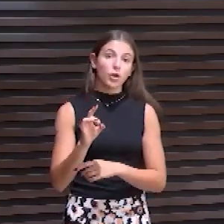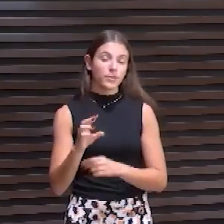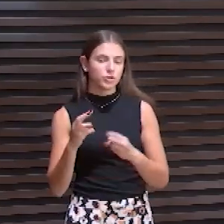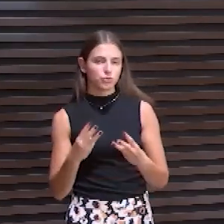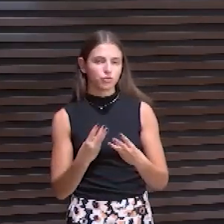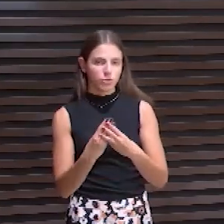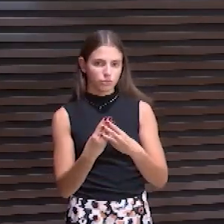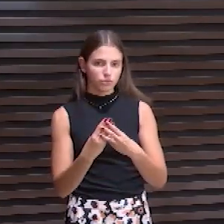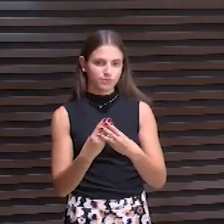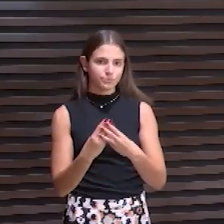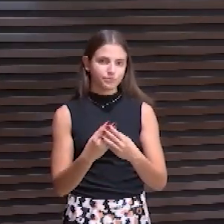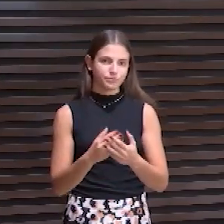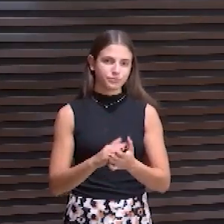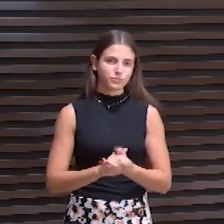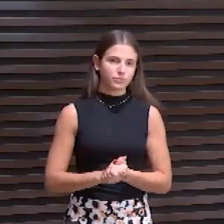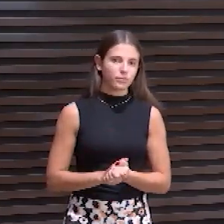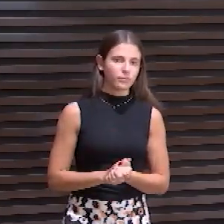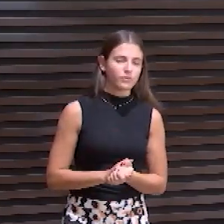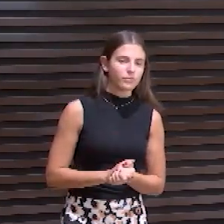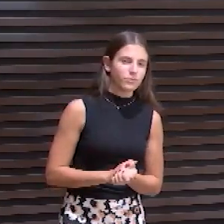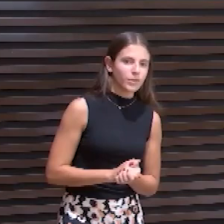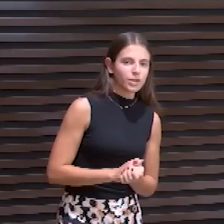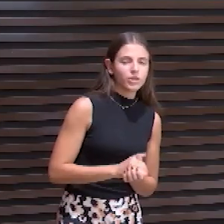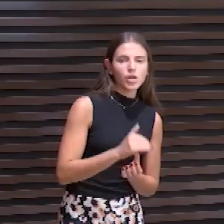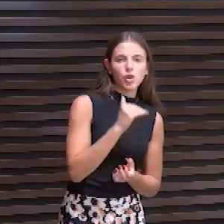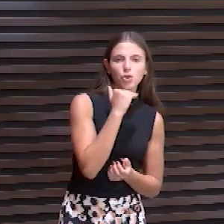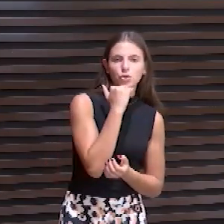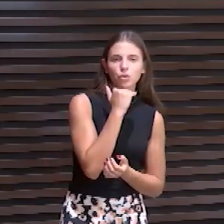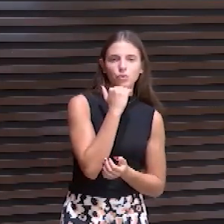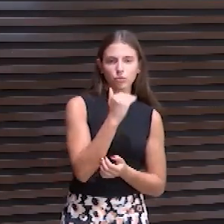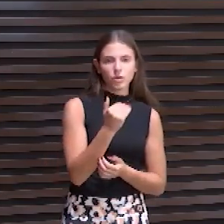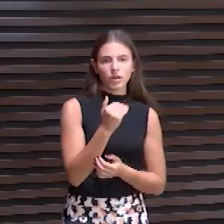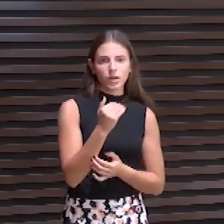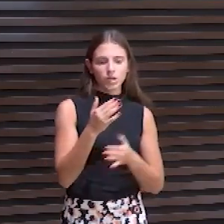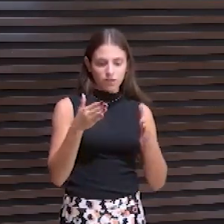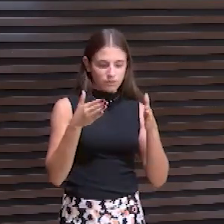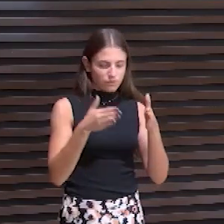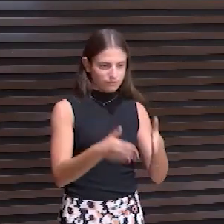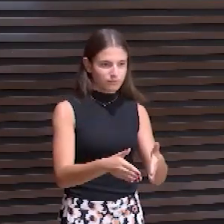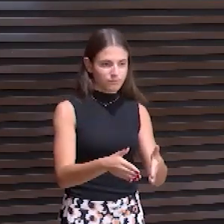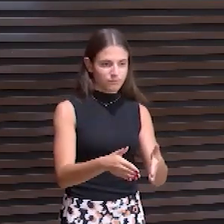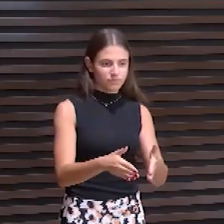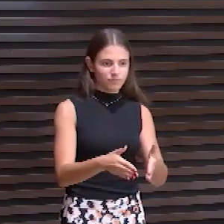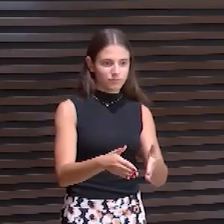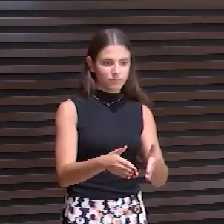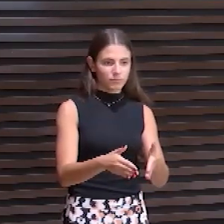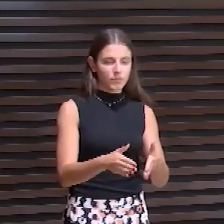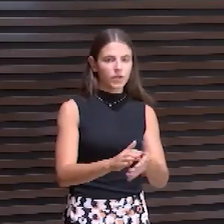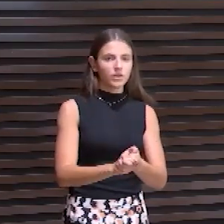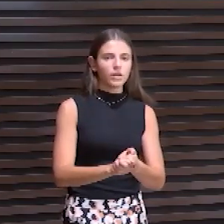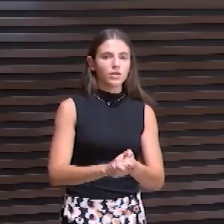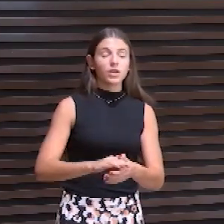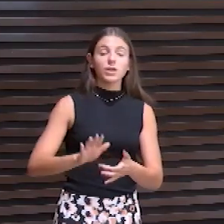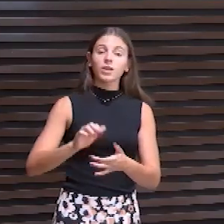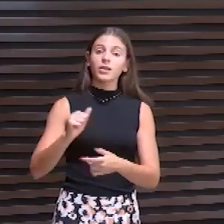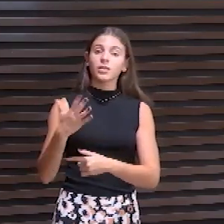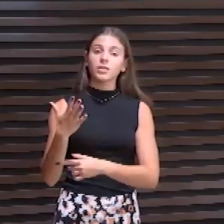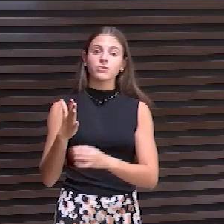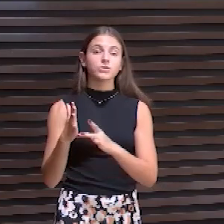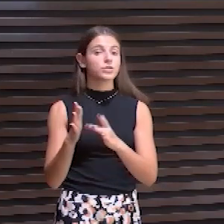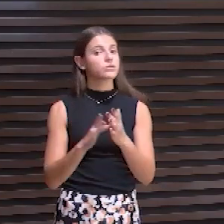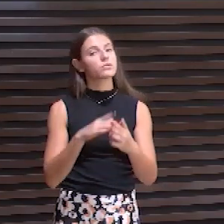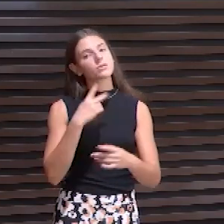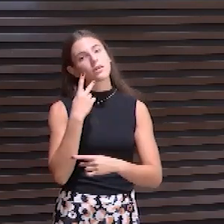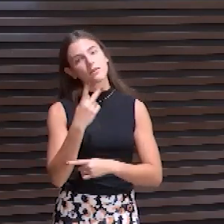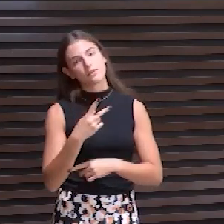nunca olhou apenas para um povo terreno. Então Jesus está dizendo para aqueles ouvintes: vocês acham que